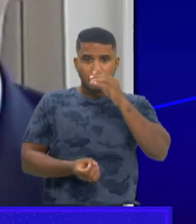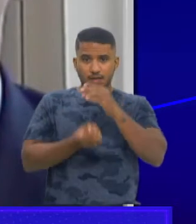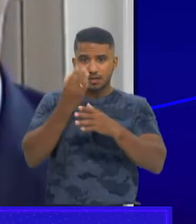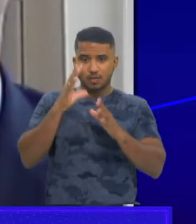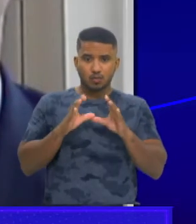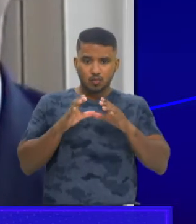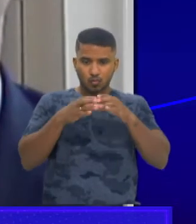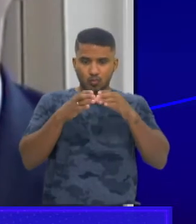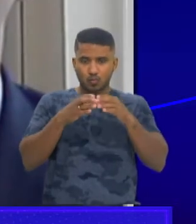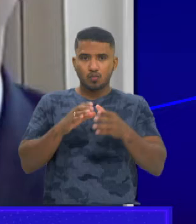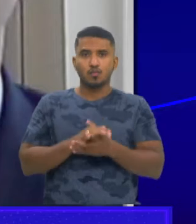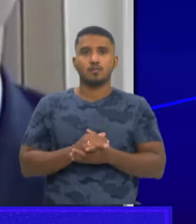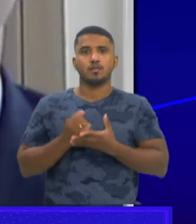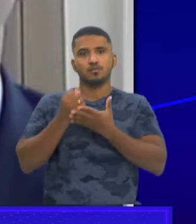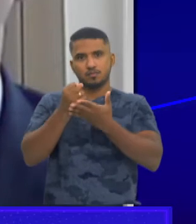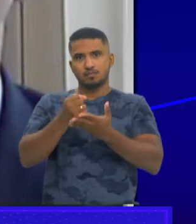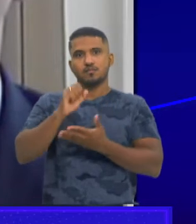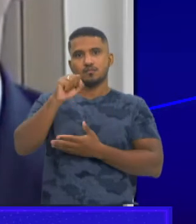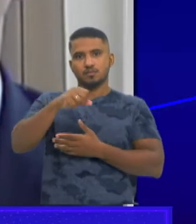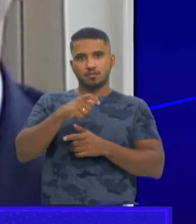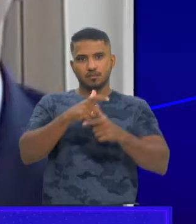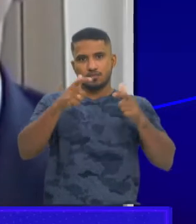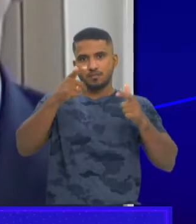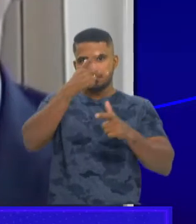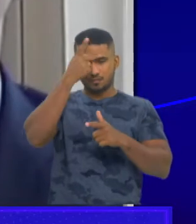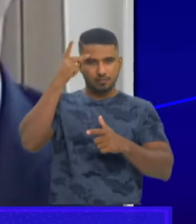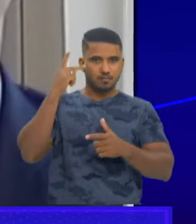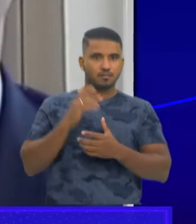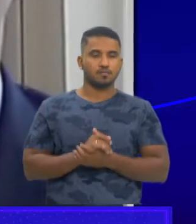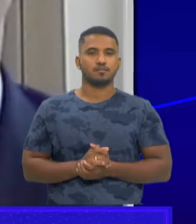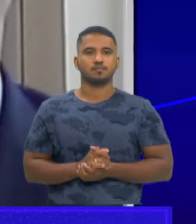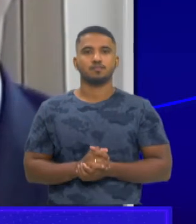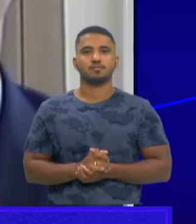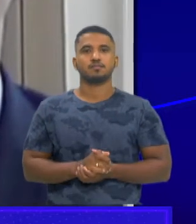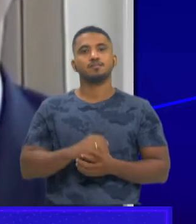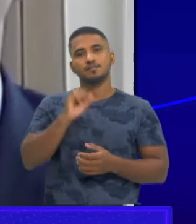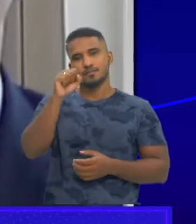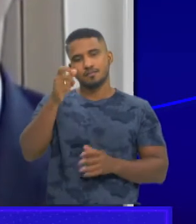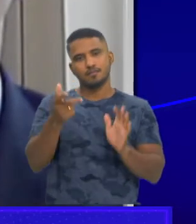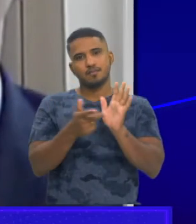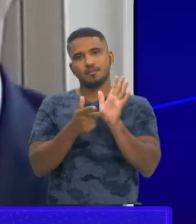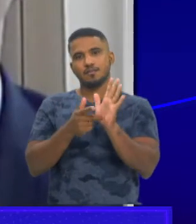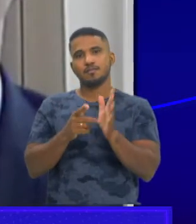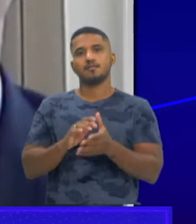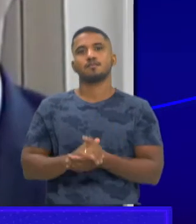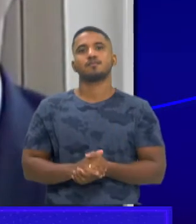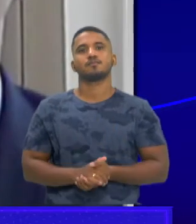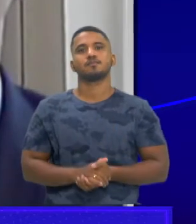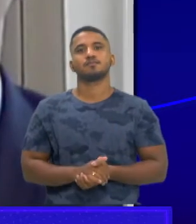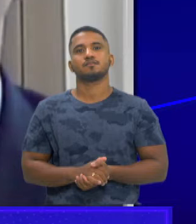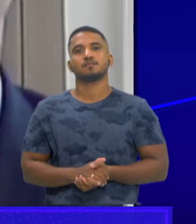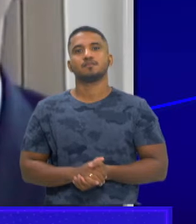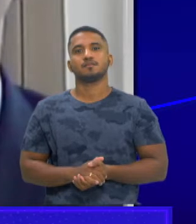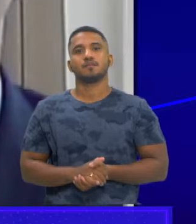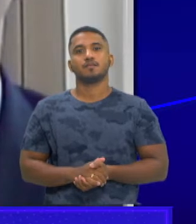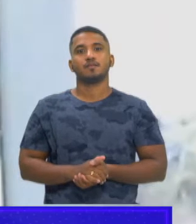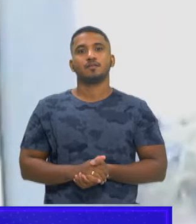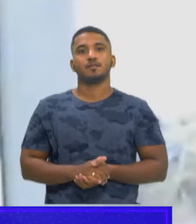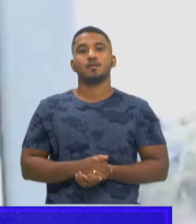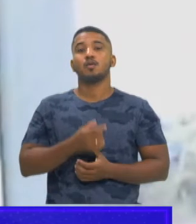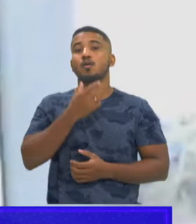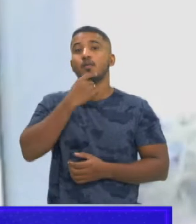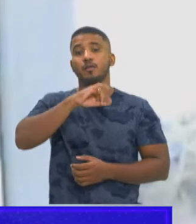dentro do campo das pessoas com deficiência, com a criação dessa comissão, tem ajudado bastante, né?